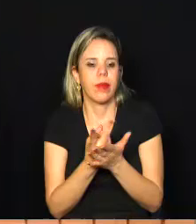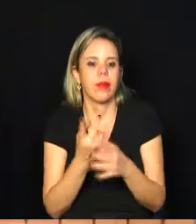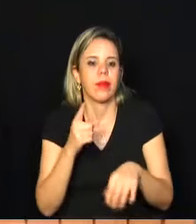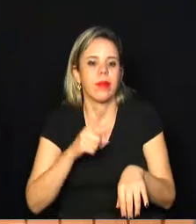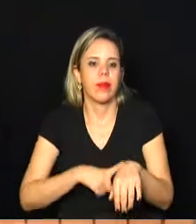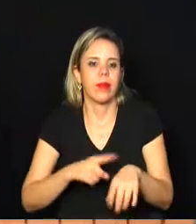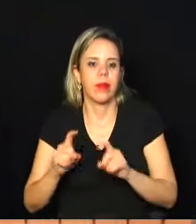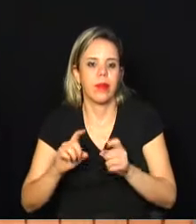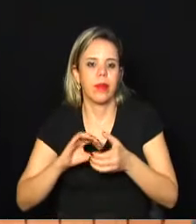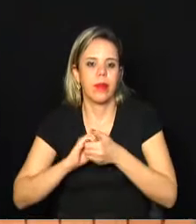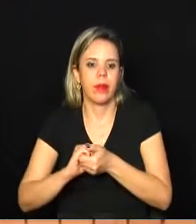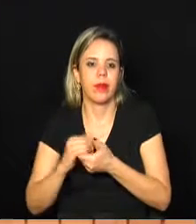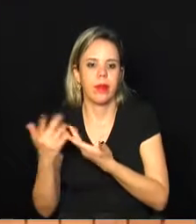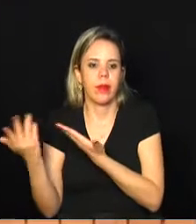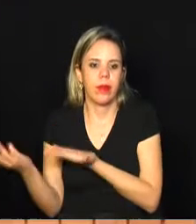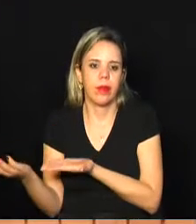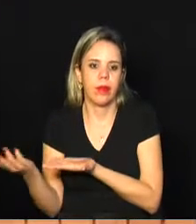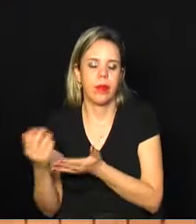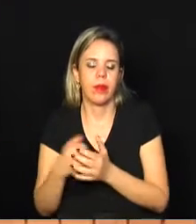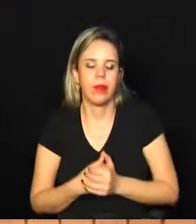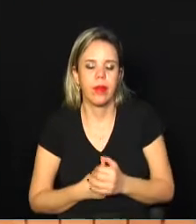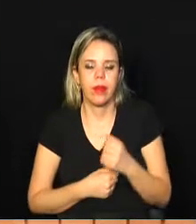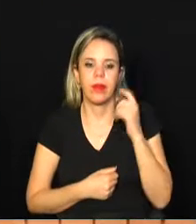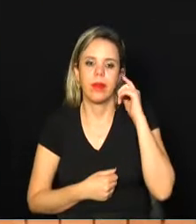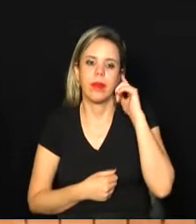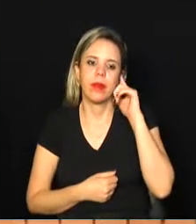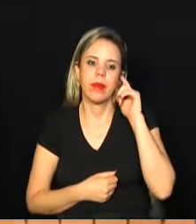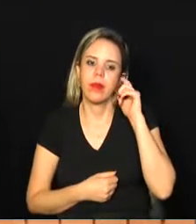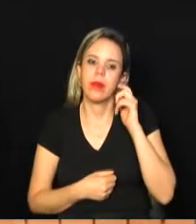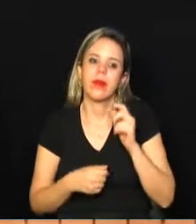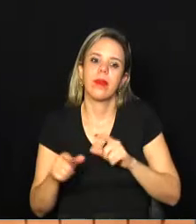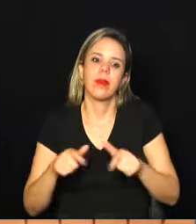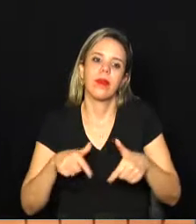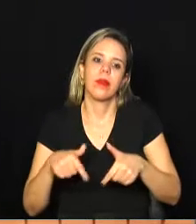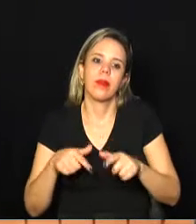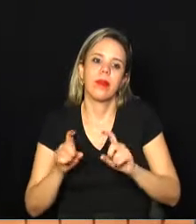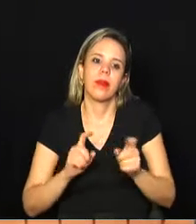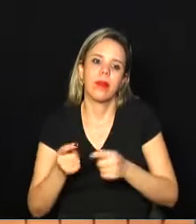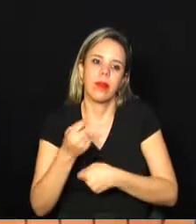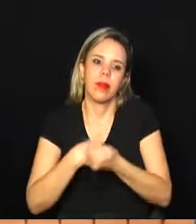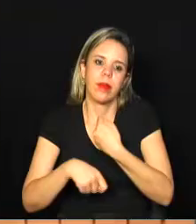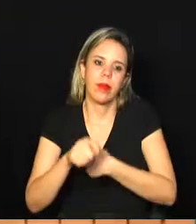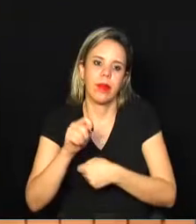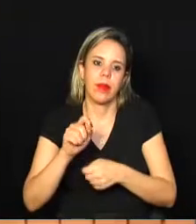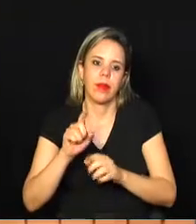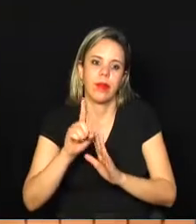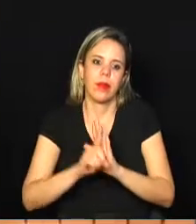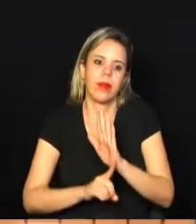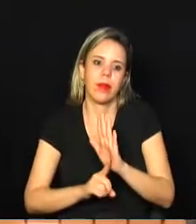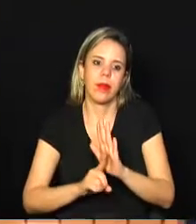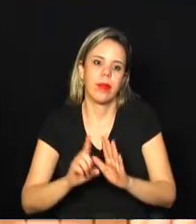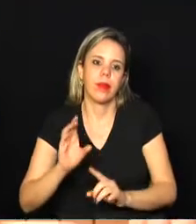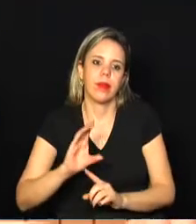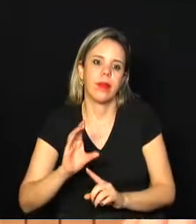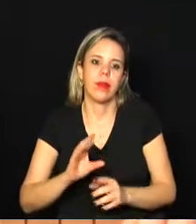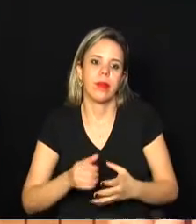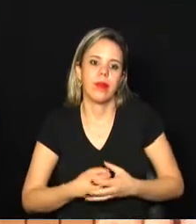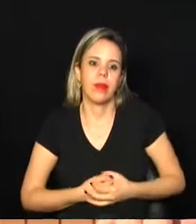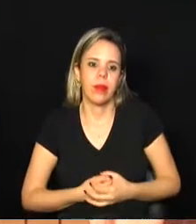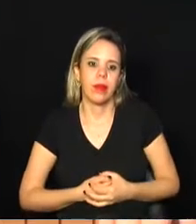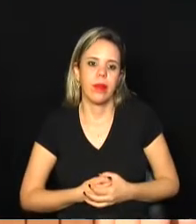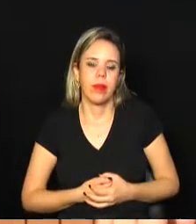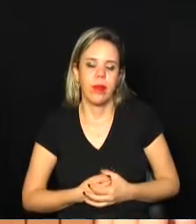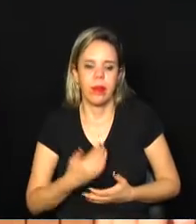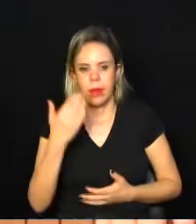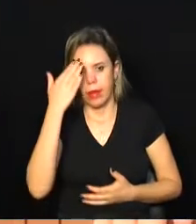cumprimentar a vossa excelência que muito bem Preside a comissão de Economia defesa dos direitos do consumidor e